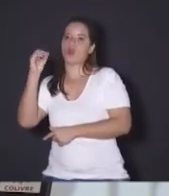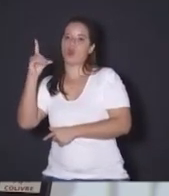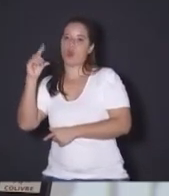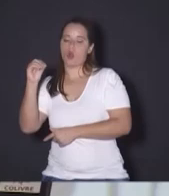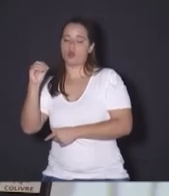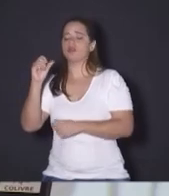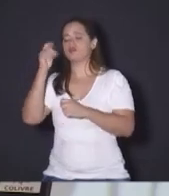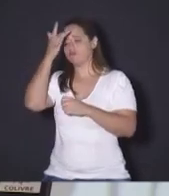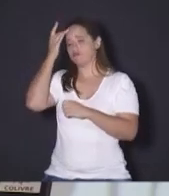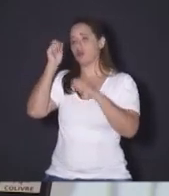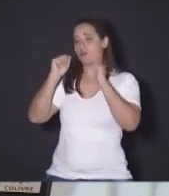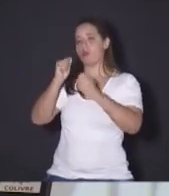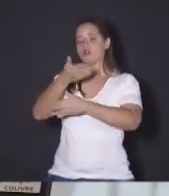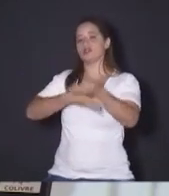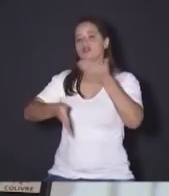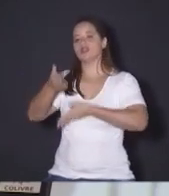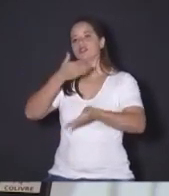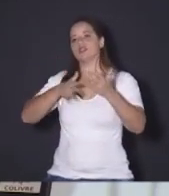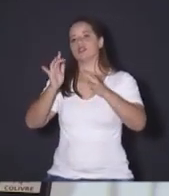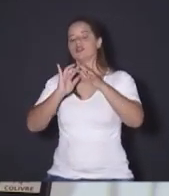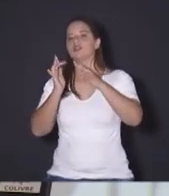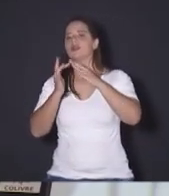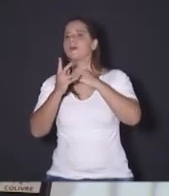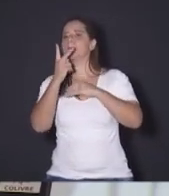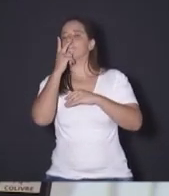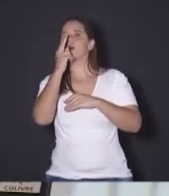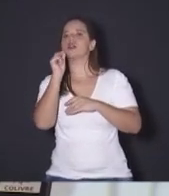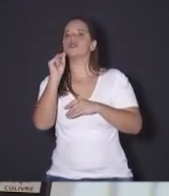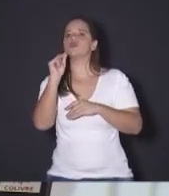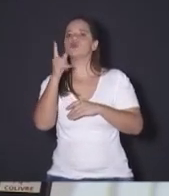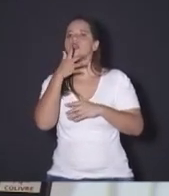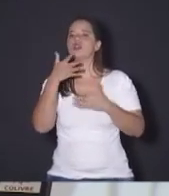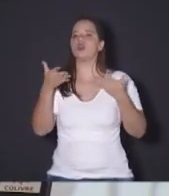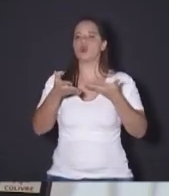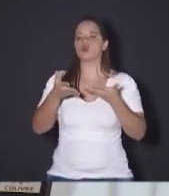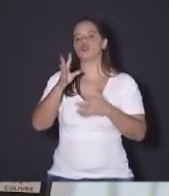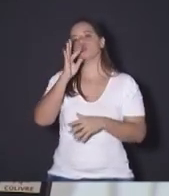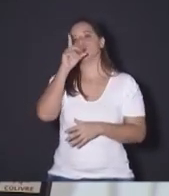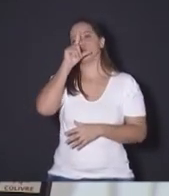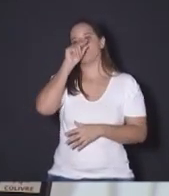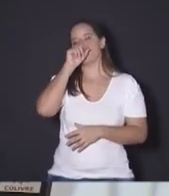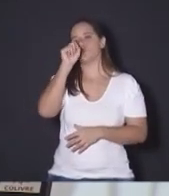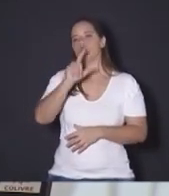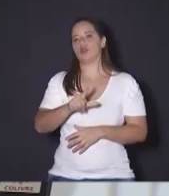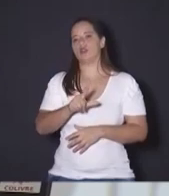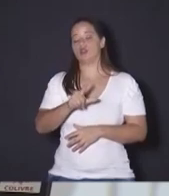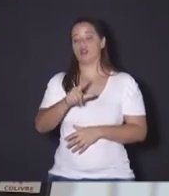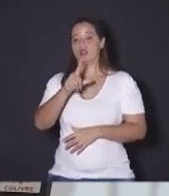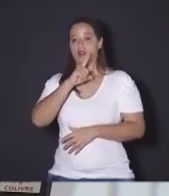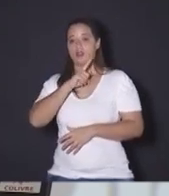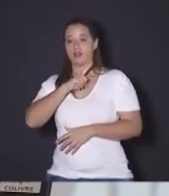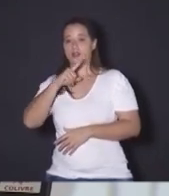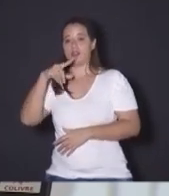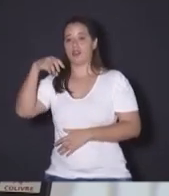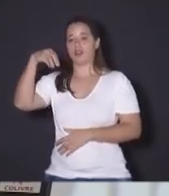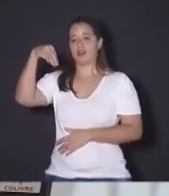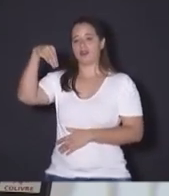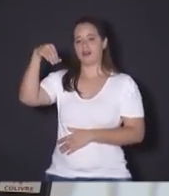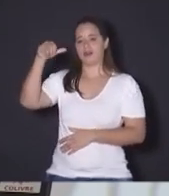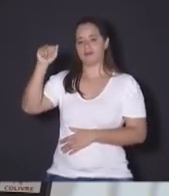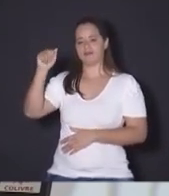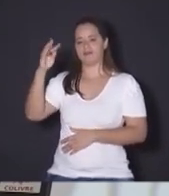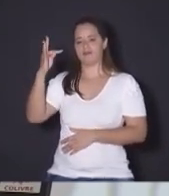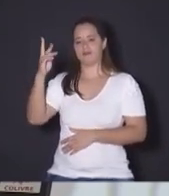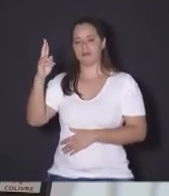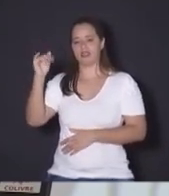através dessas redes é uma rede super parecida com o que é hoje o twitter você tem a rede metrics que tem uma